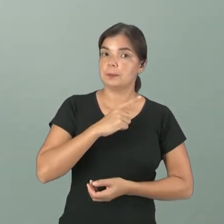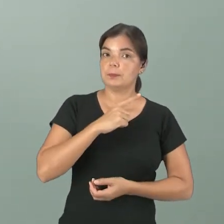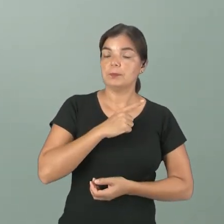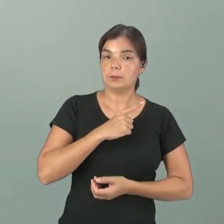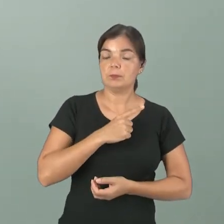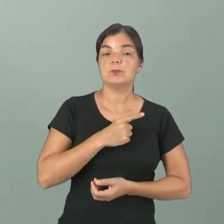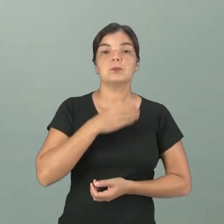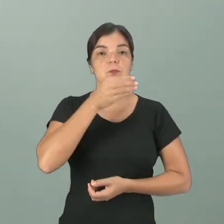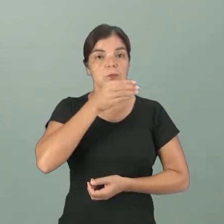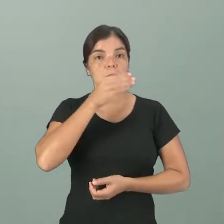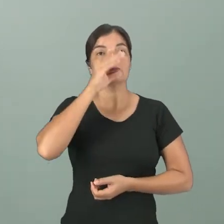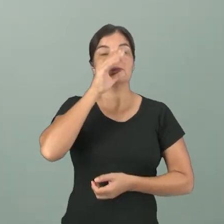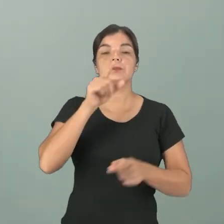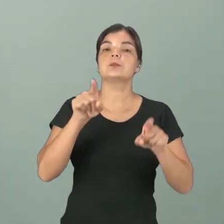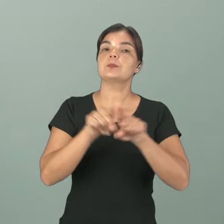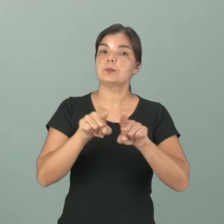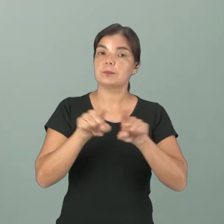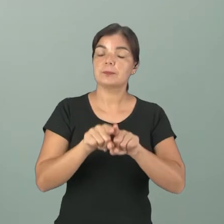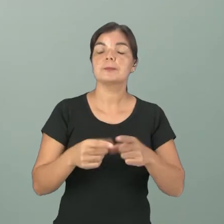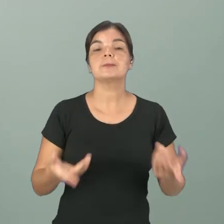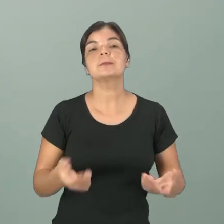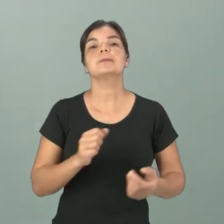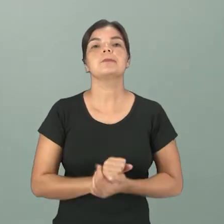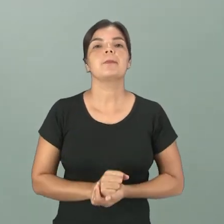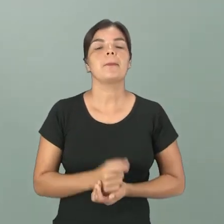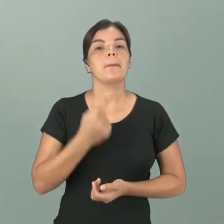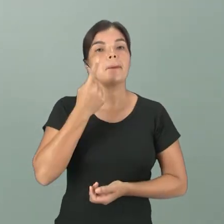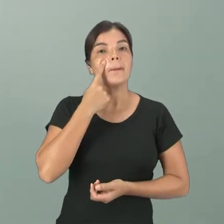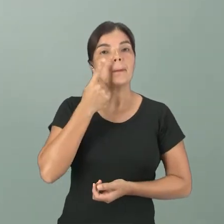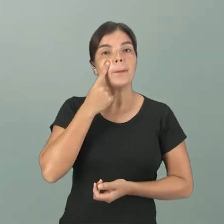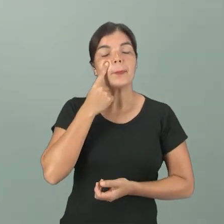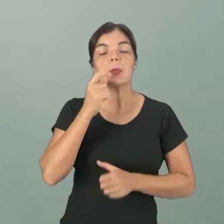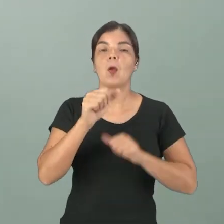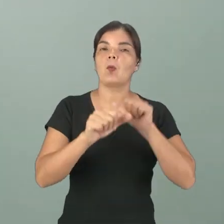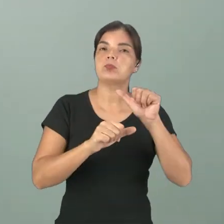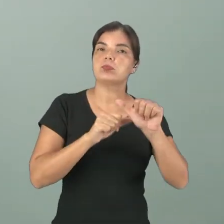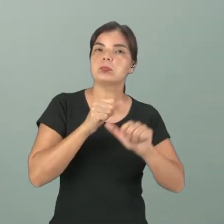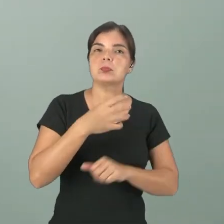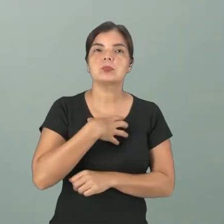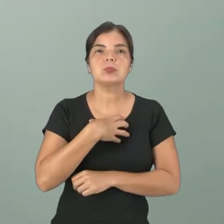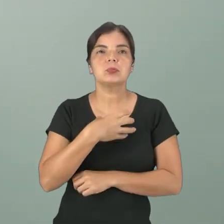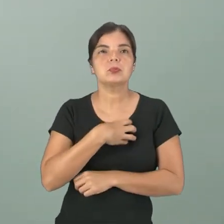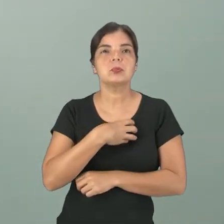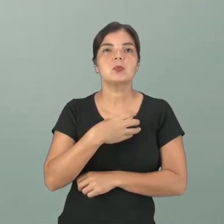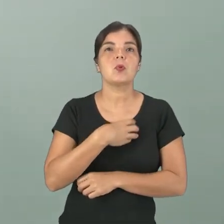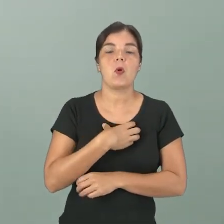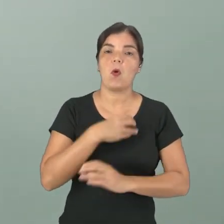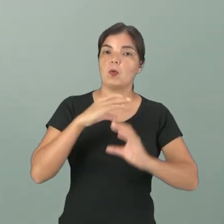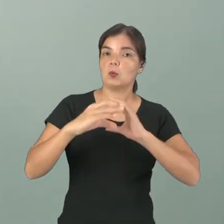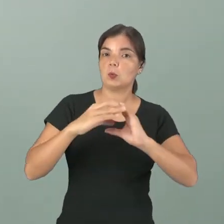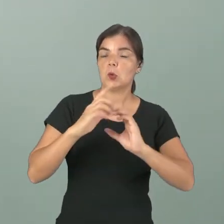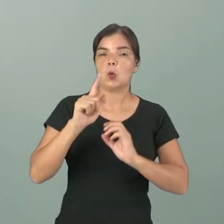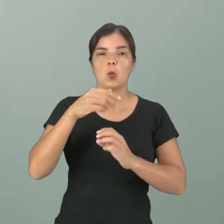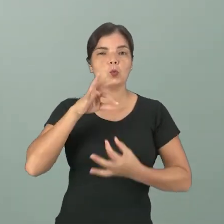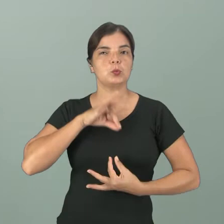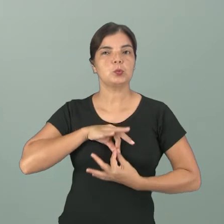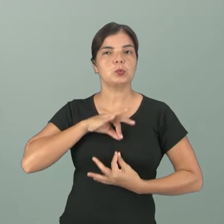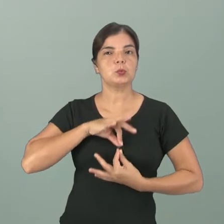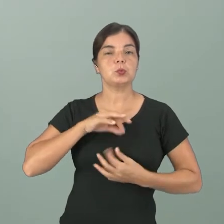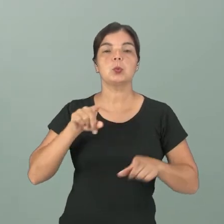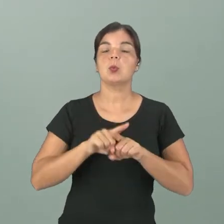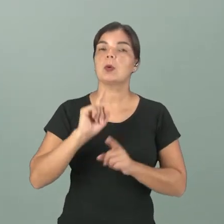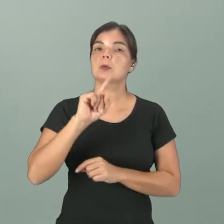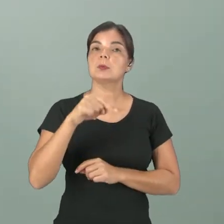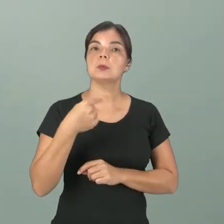uma certa bebida que eles vão tomar, e aí eles vão entrar em transe, e vão ter essa comunicação com os espíritos,